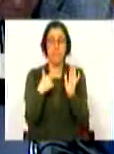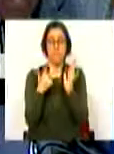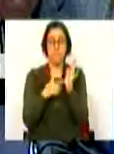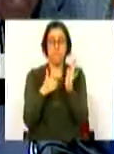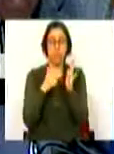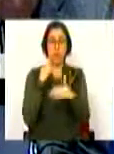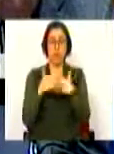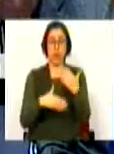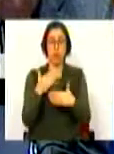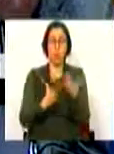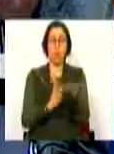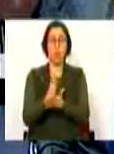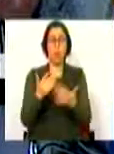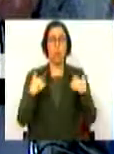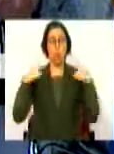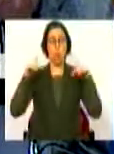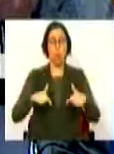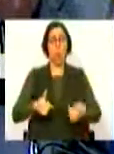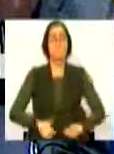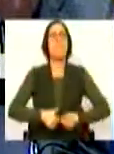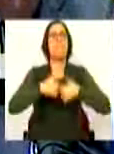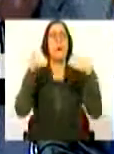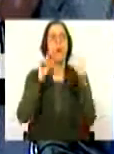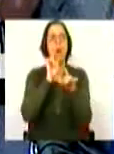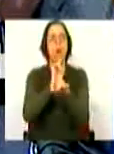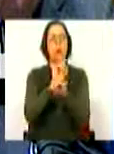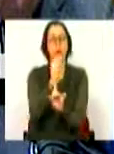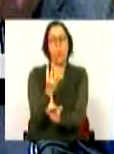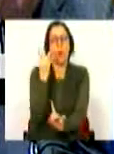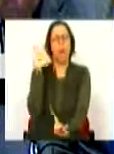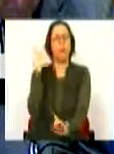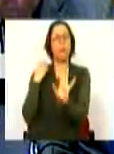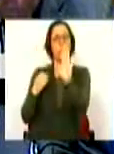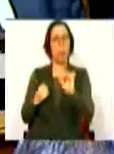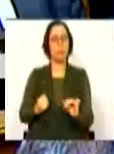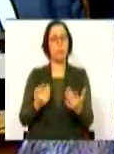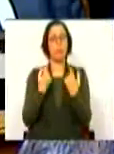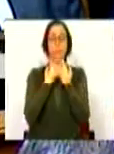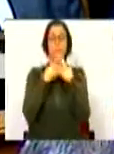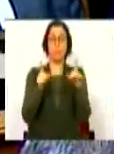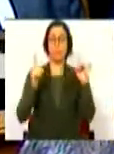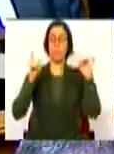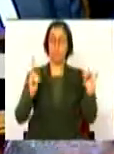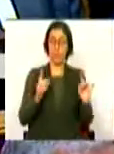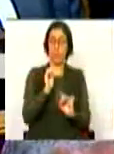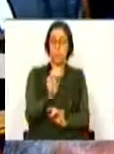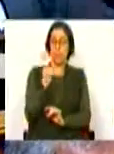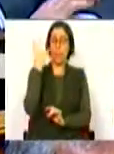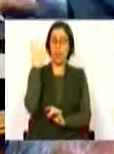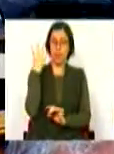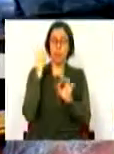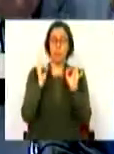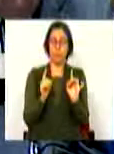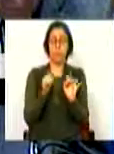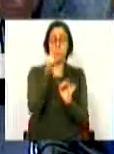falta continuar, estamos hoje melhor do que estávamos há 4 anos atrás. E a diferença é que há 4 anos